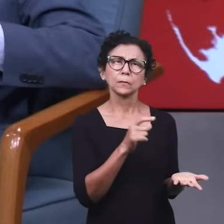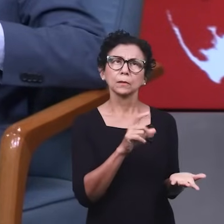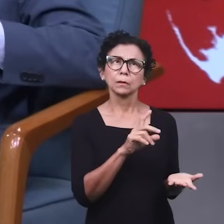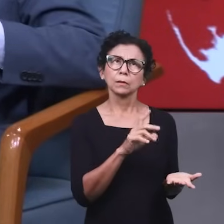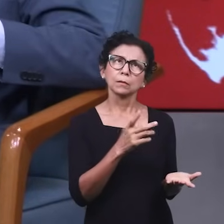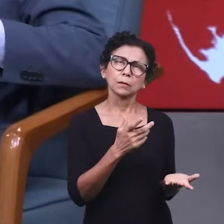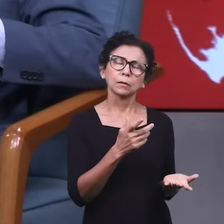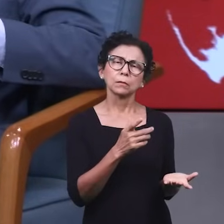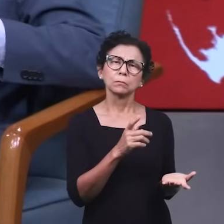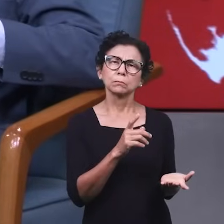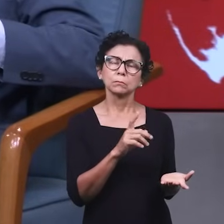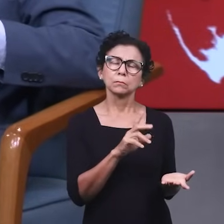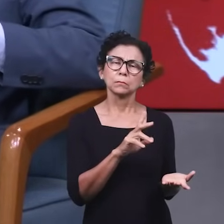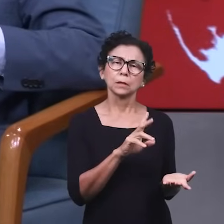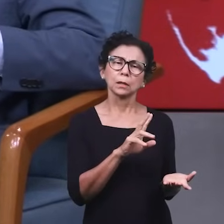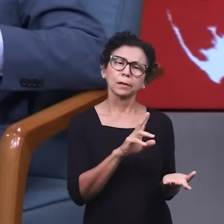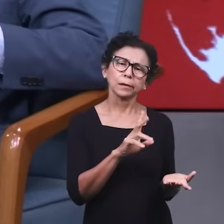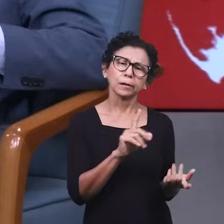com esse